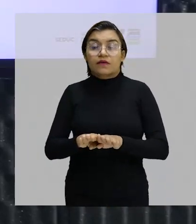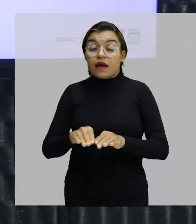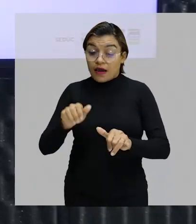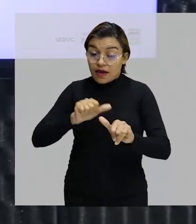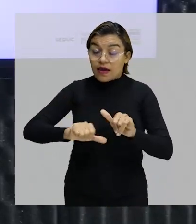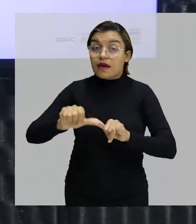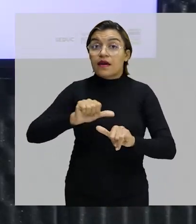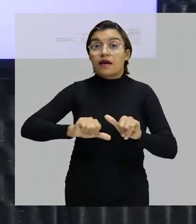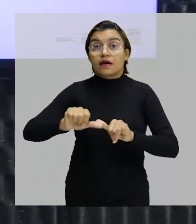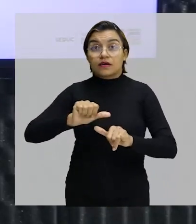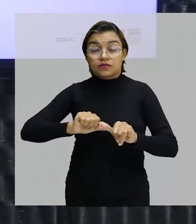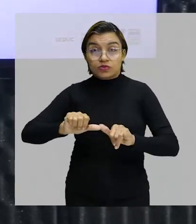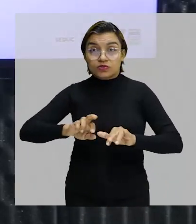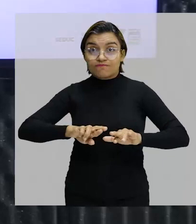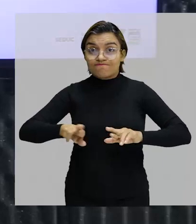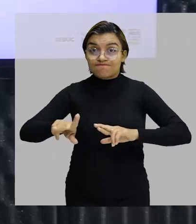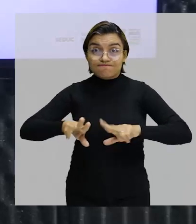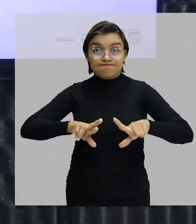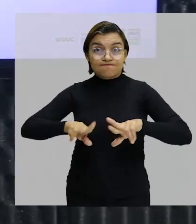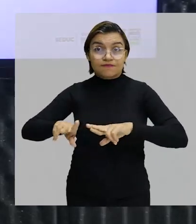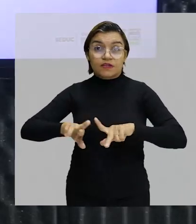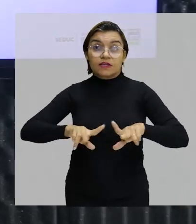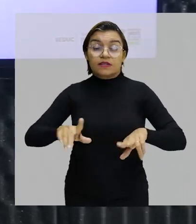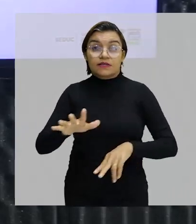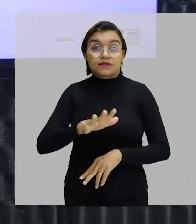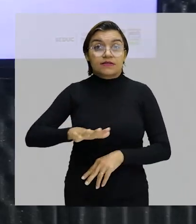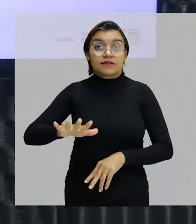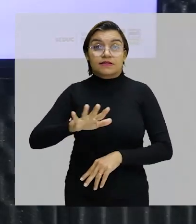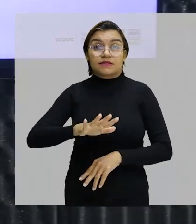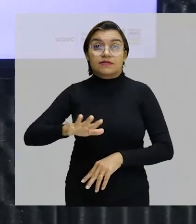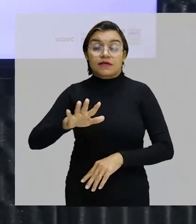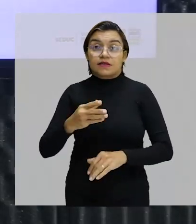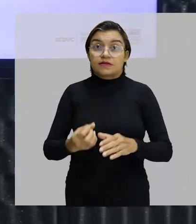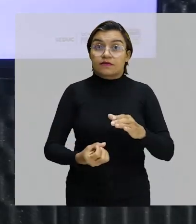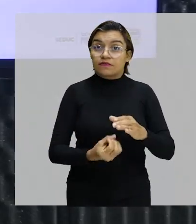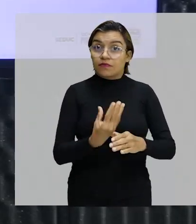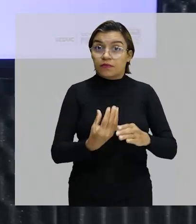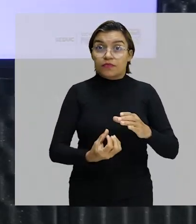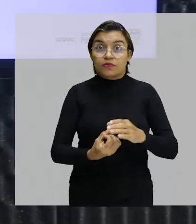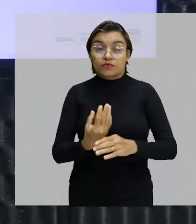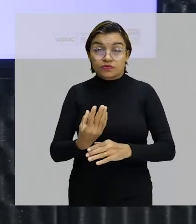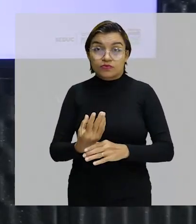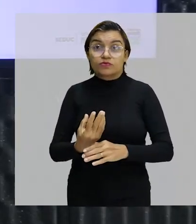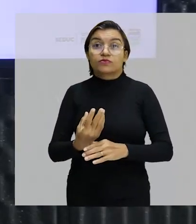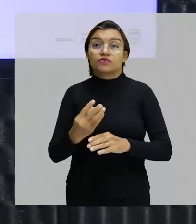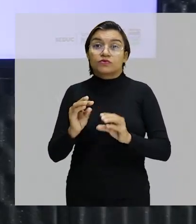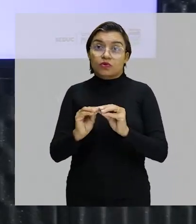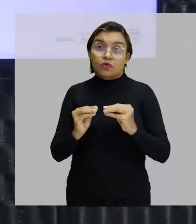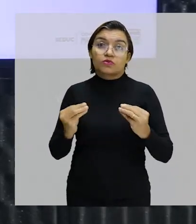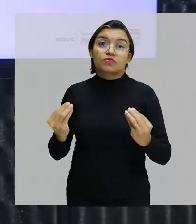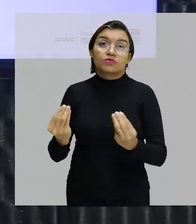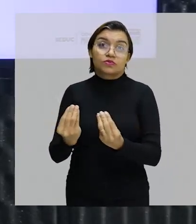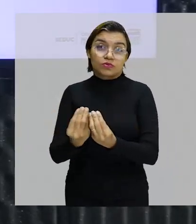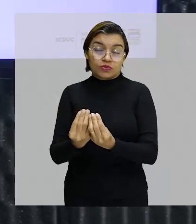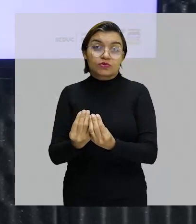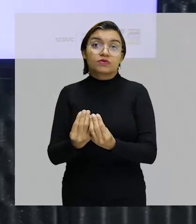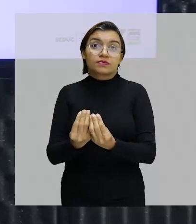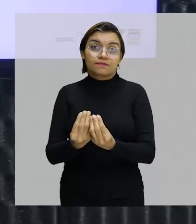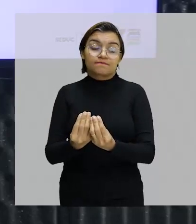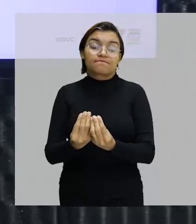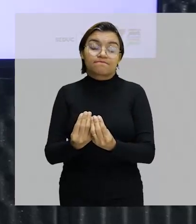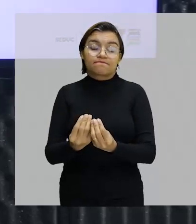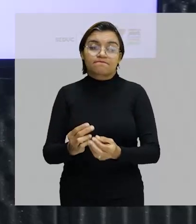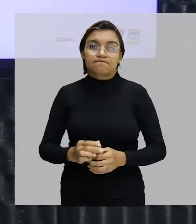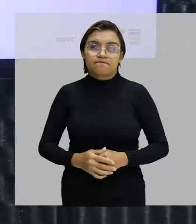reações diferenciadas, diferentes, que vão produzir determinados compostos, determinadas funções